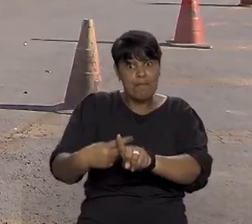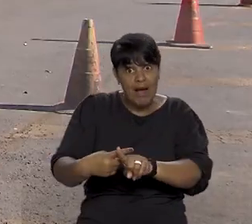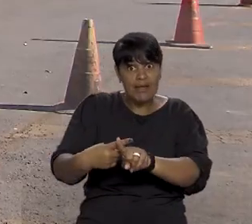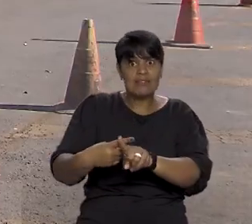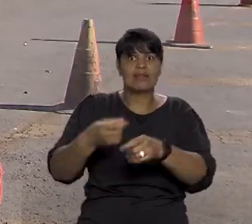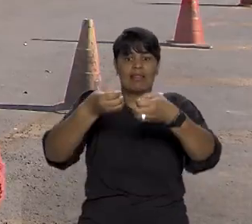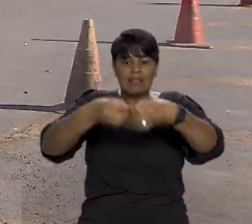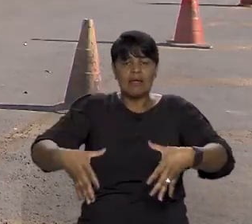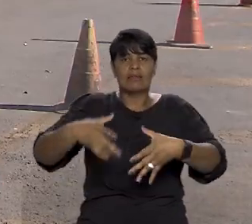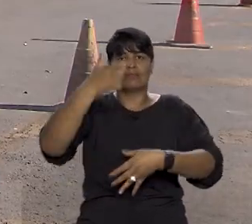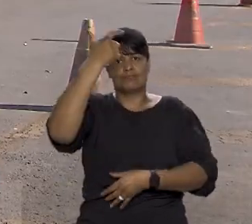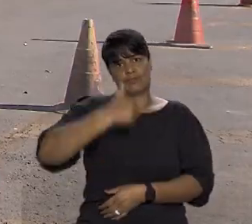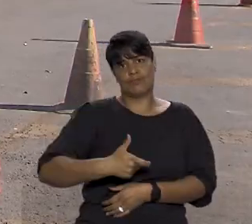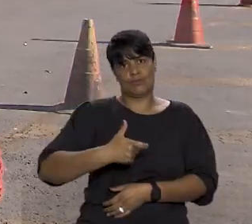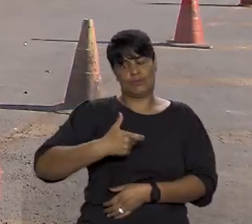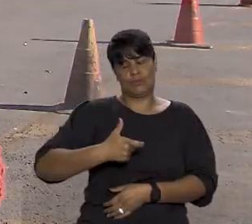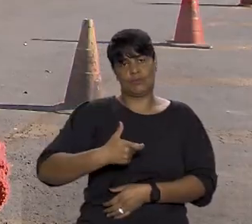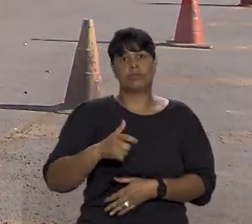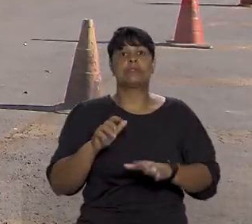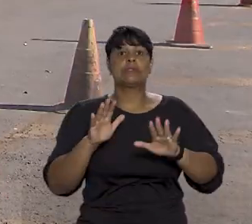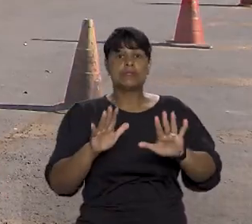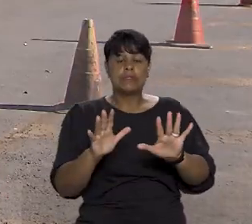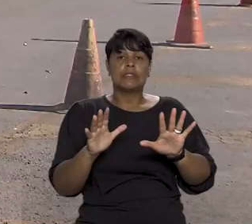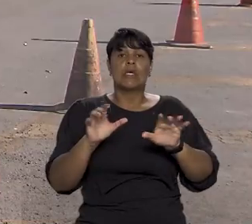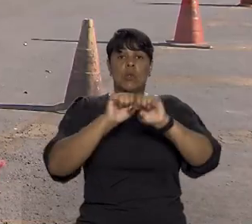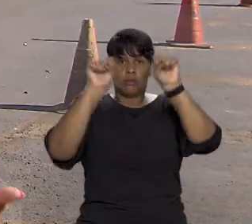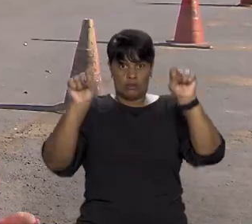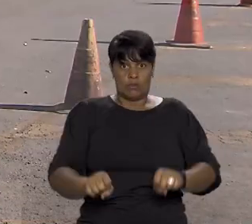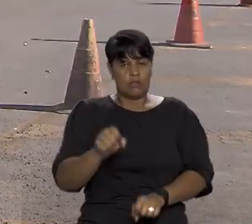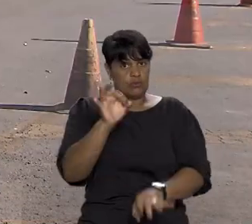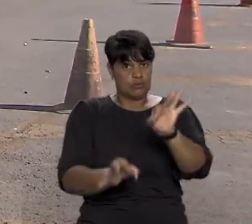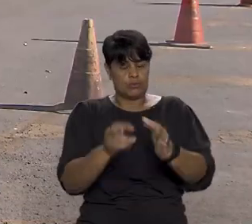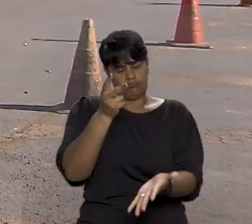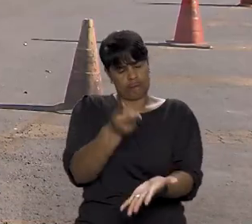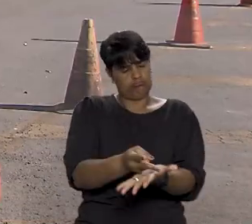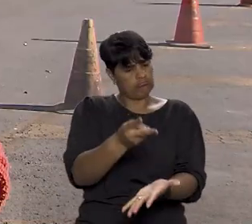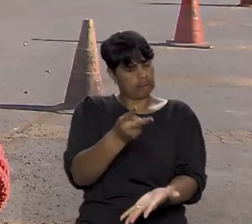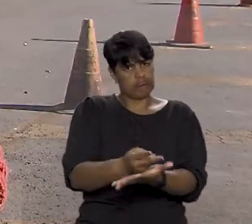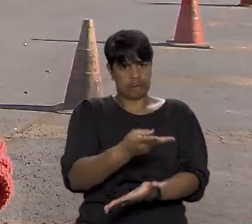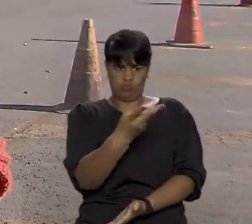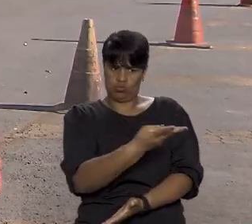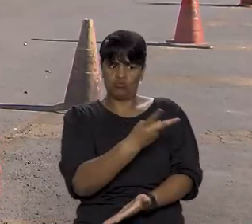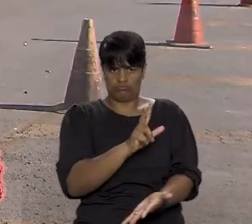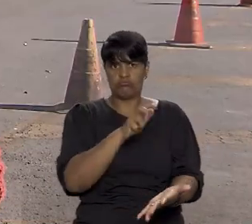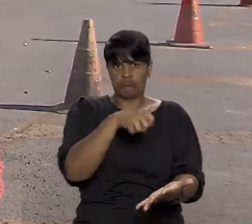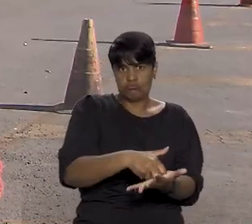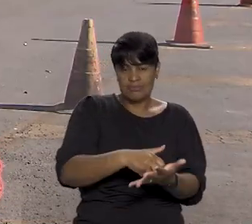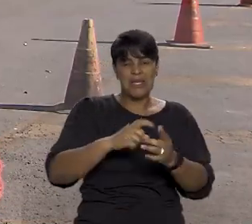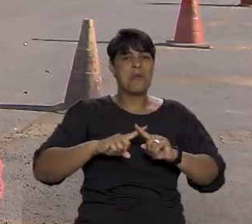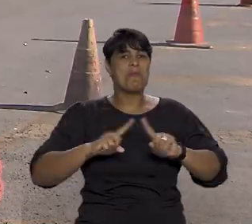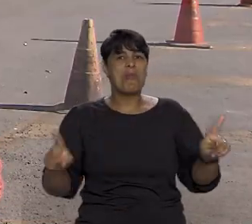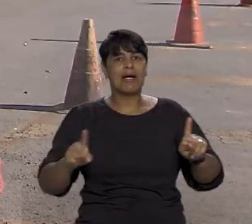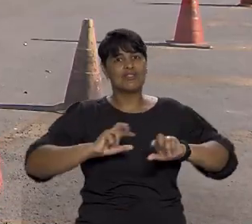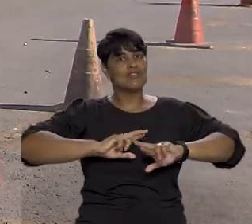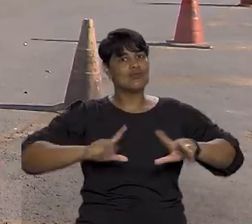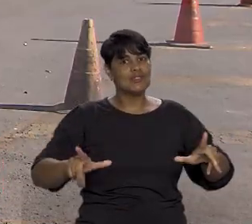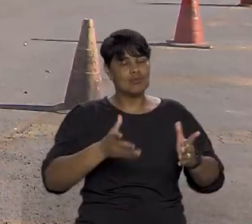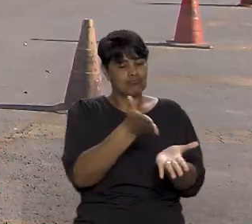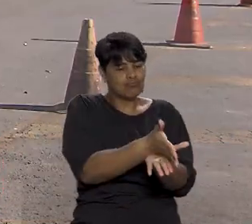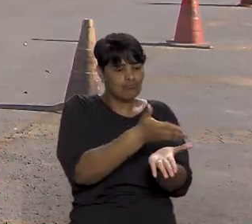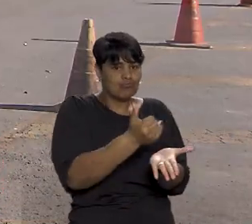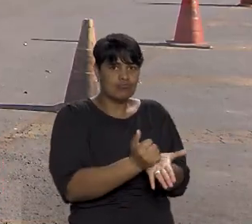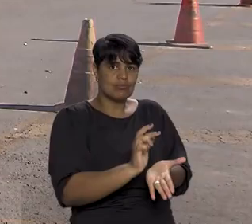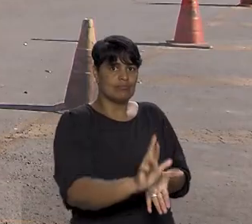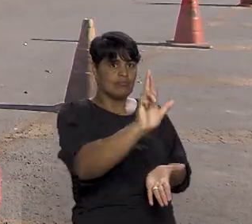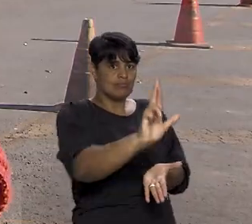em valor a ser apurado o Tribunal de Justiça Manteve a condenação de ambos mas alterou a divisão proporcional da responsabilidade